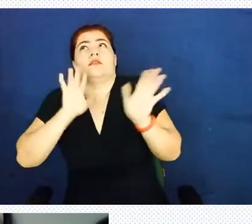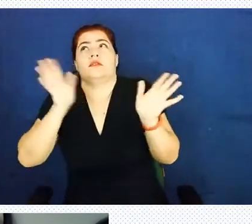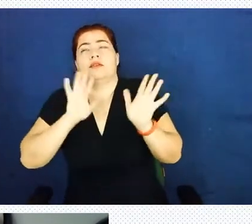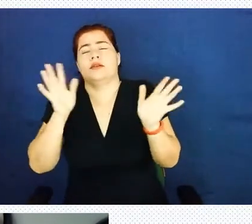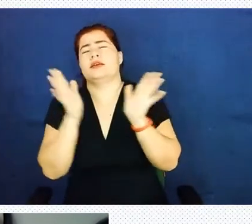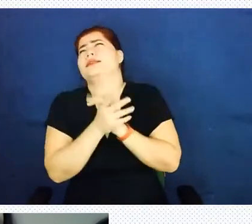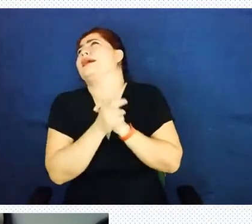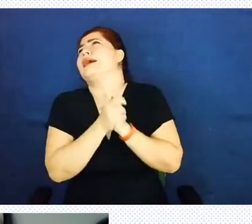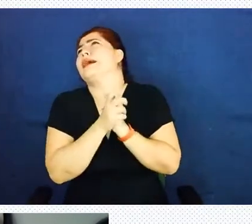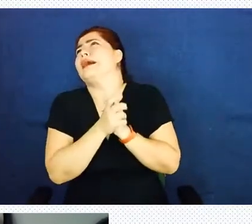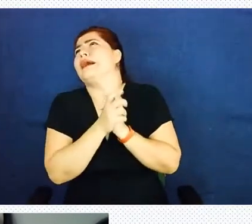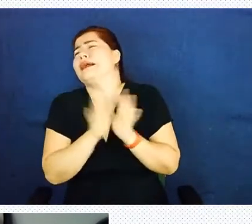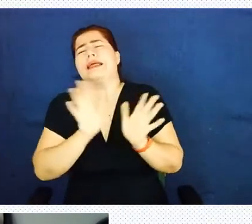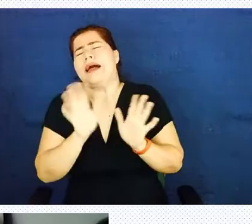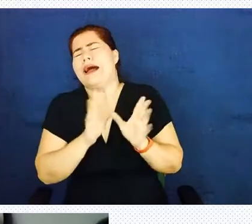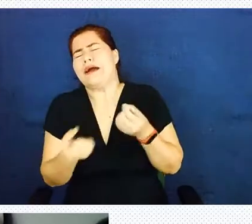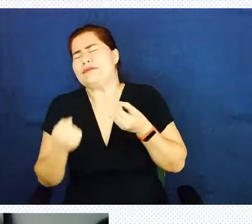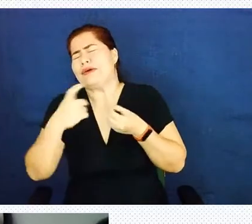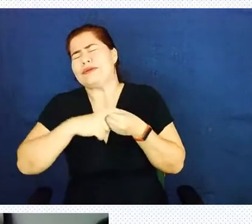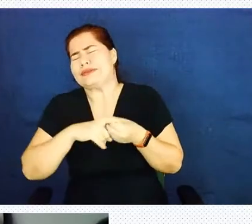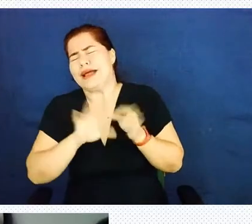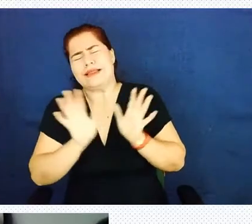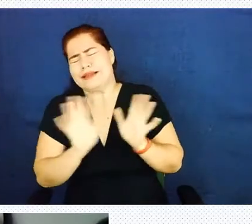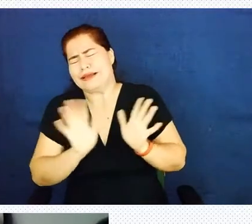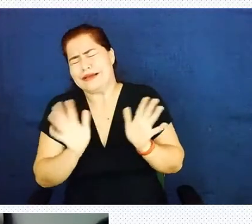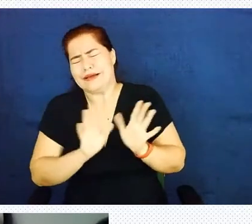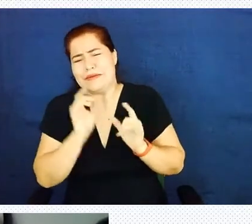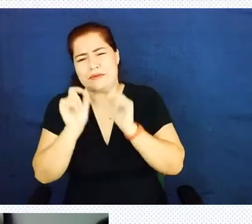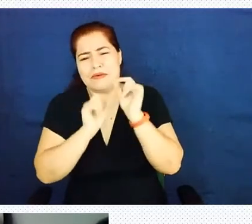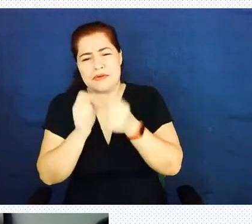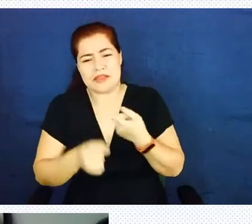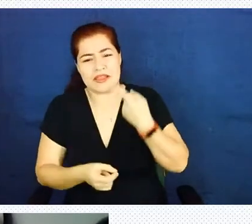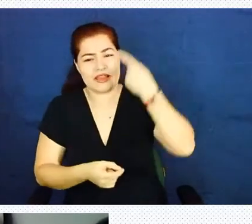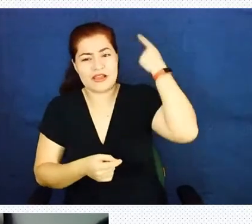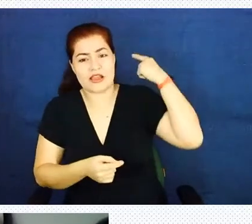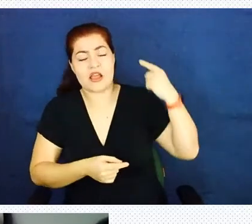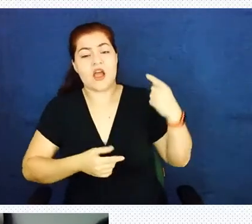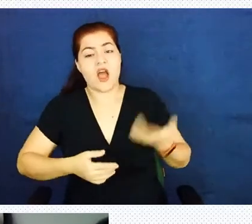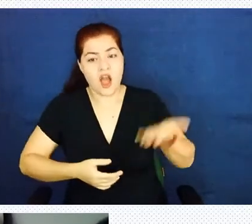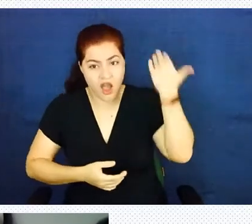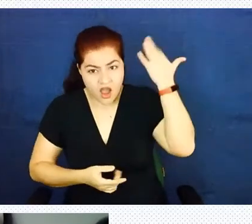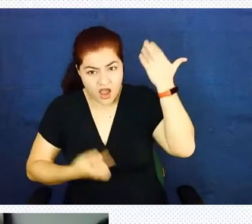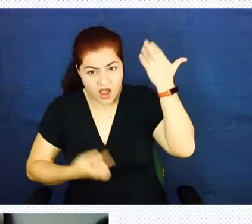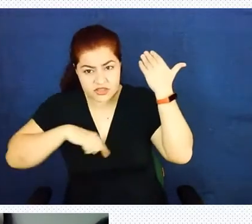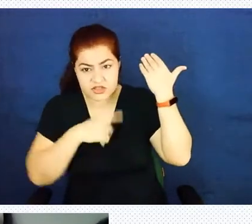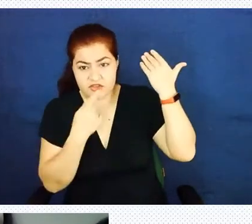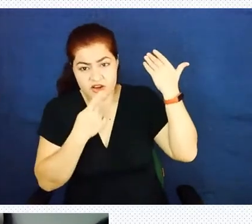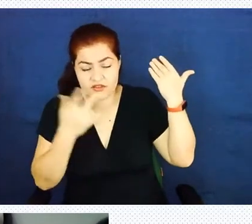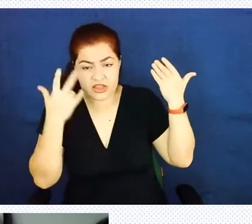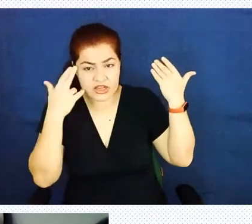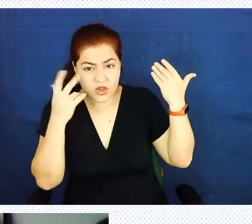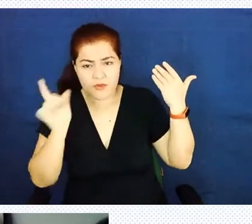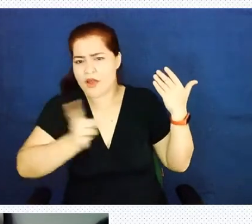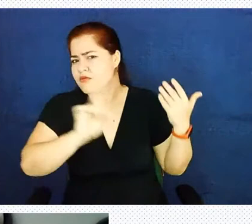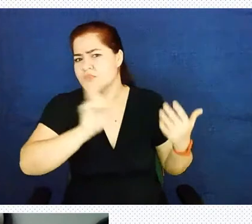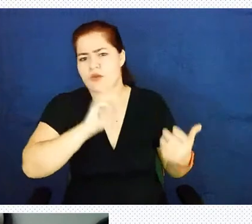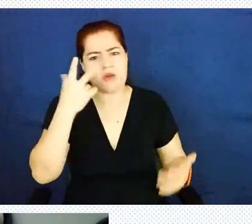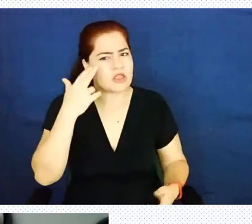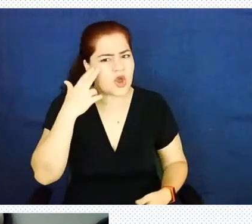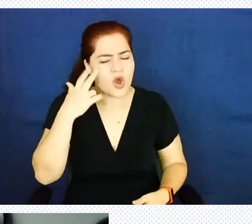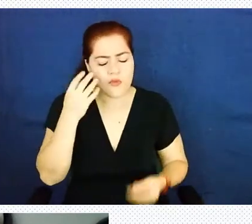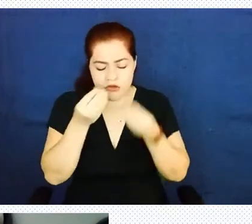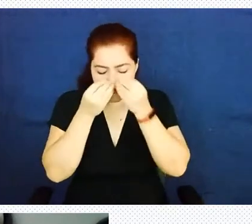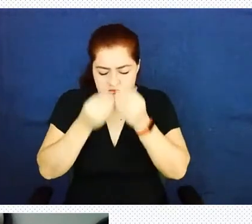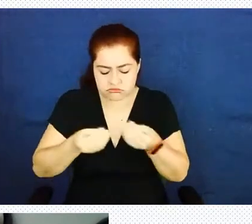Deus me livre a gente voltar àquilo que a gente chamava normal. Não era normal a indiferença, não